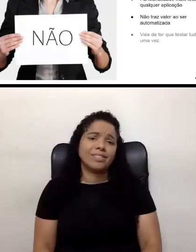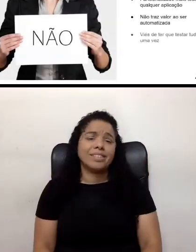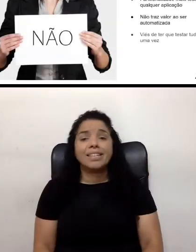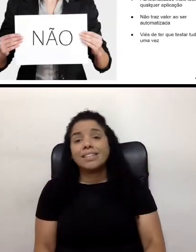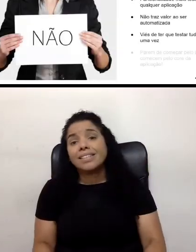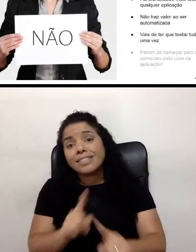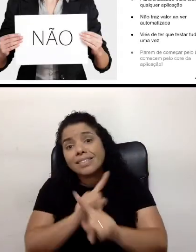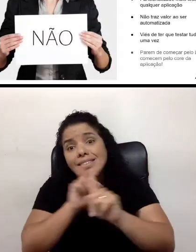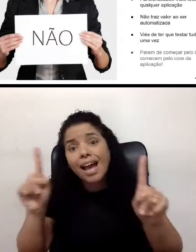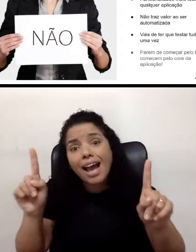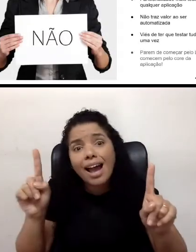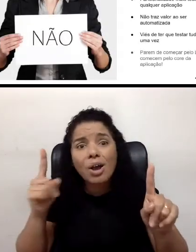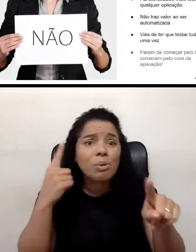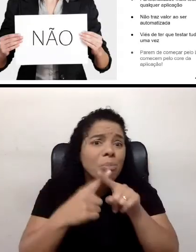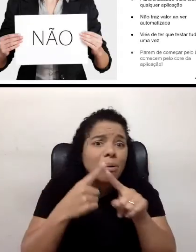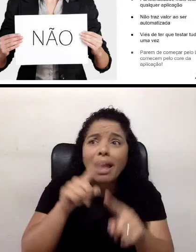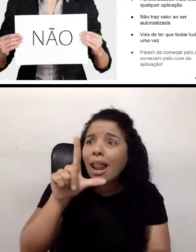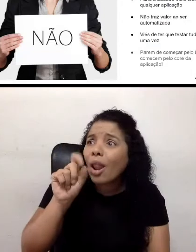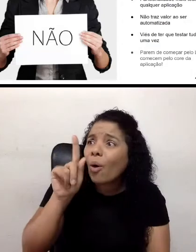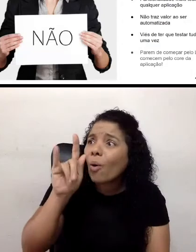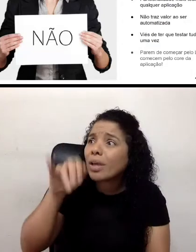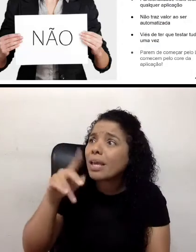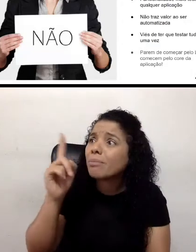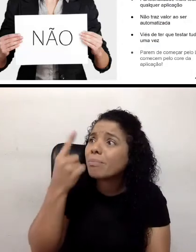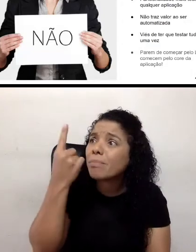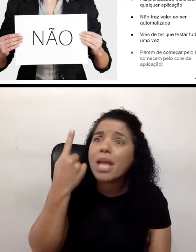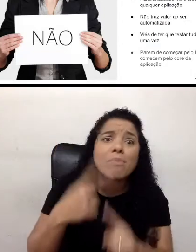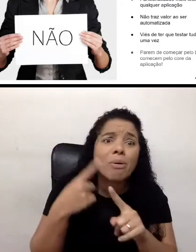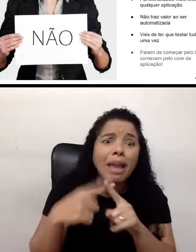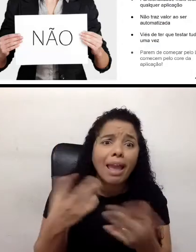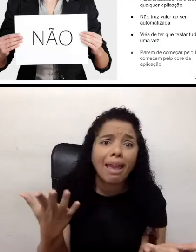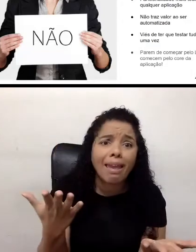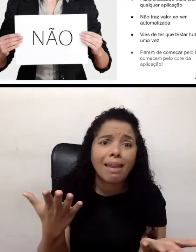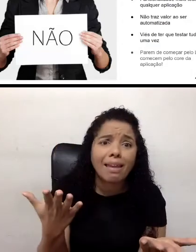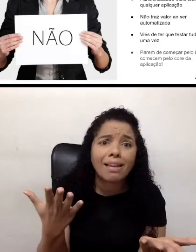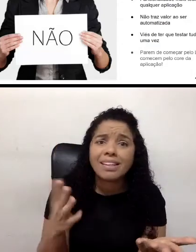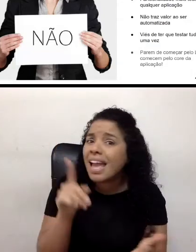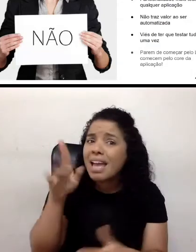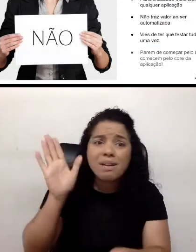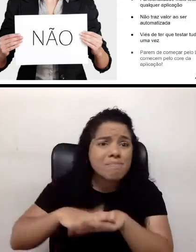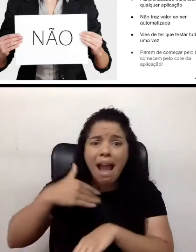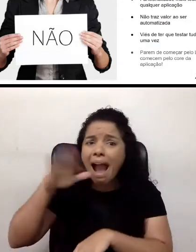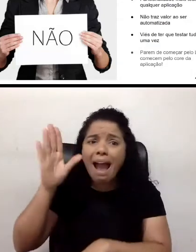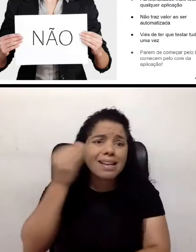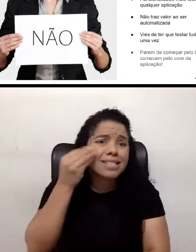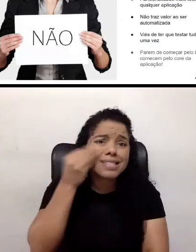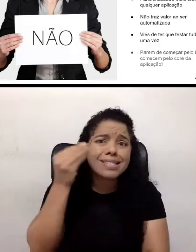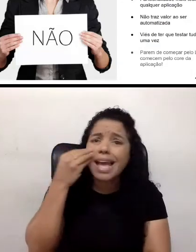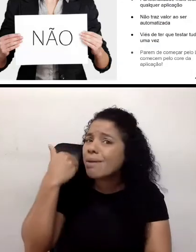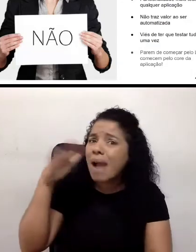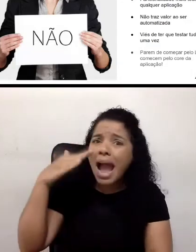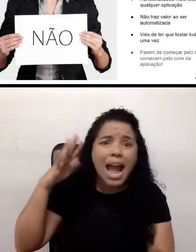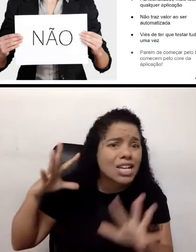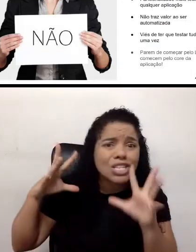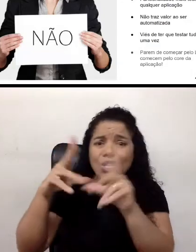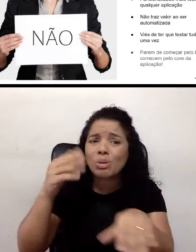Não. Por que login? É a funcionalidade que é mais testada. Todo mundo passa por